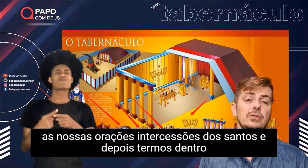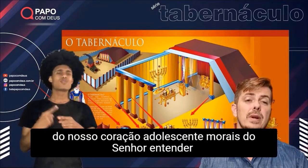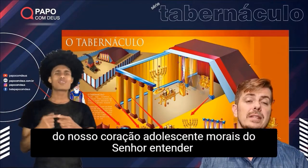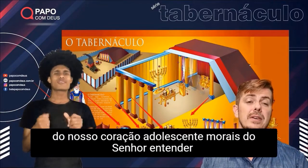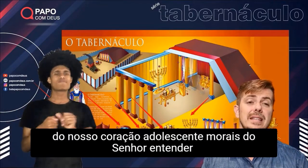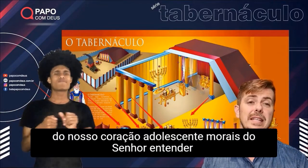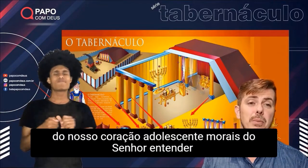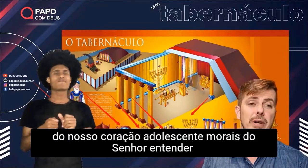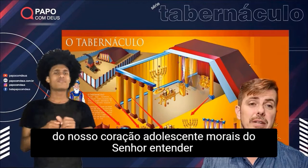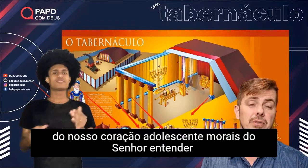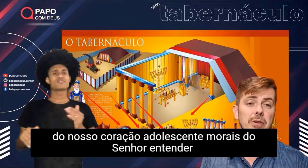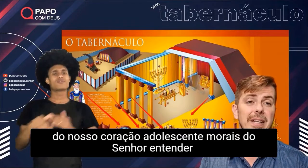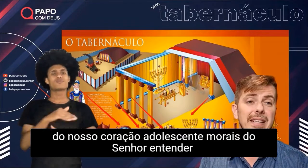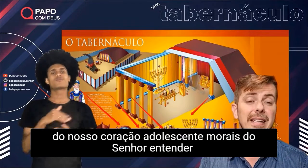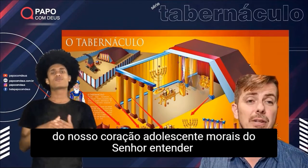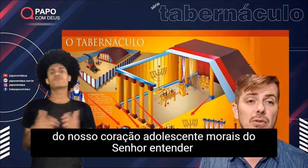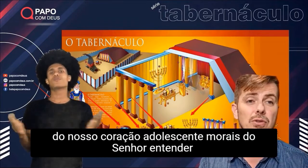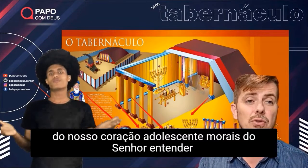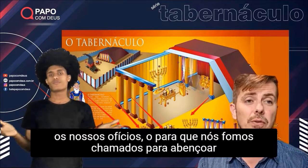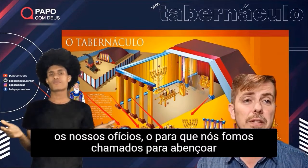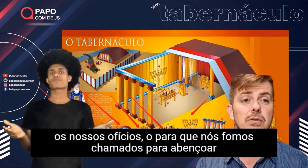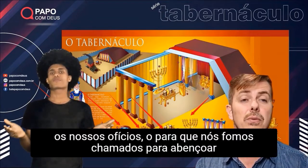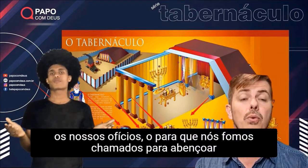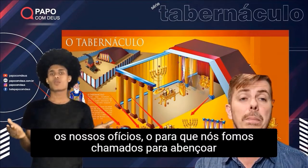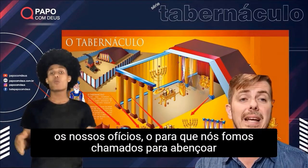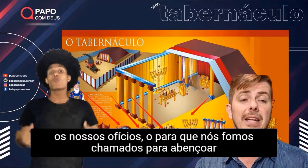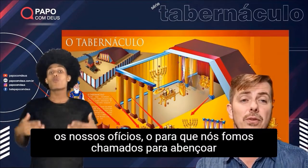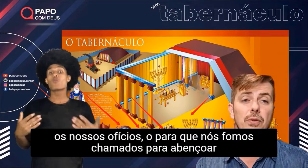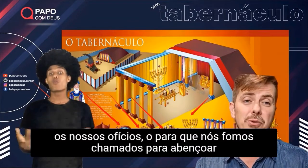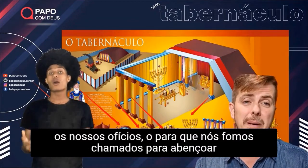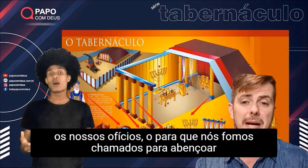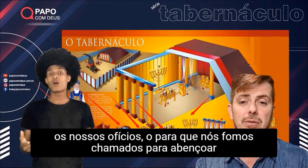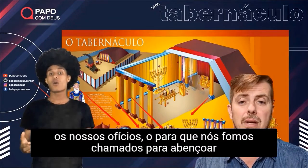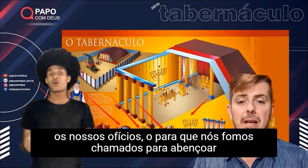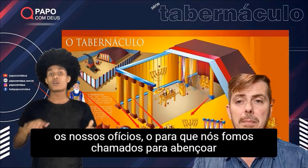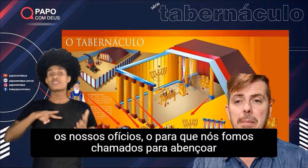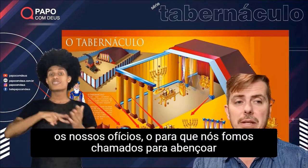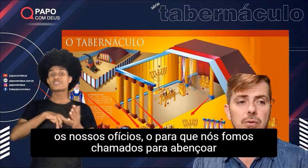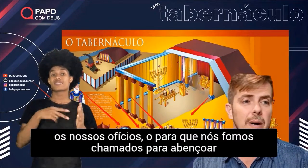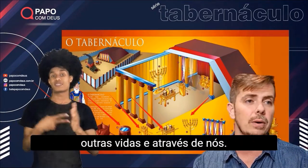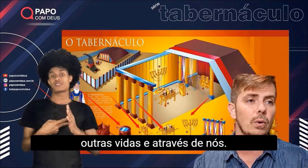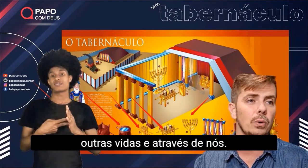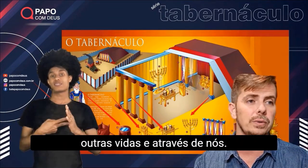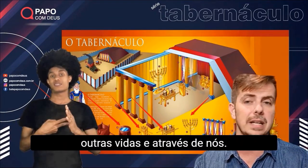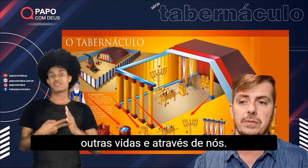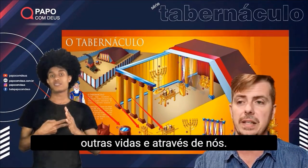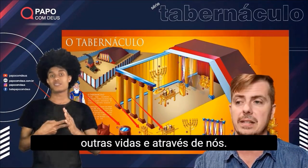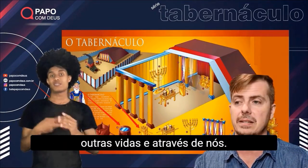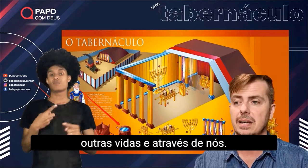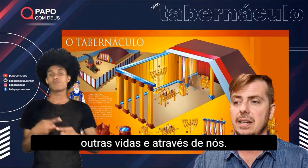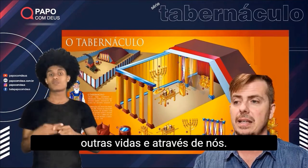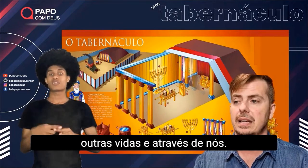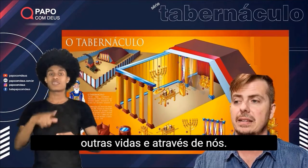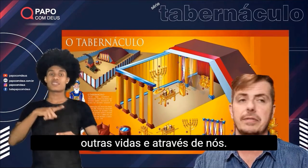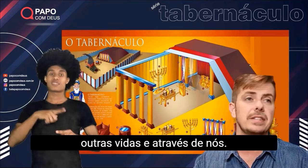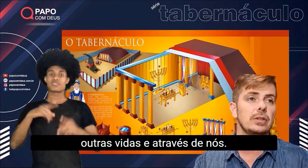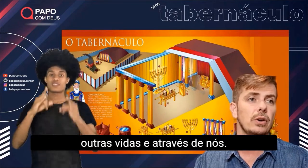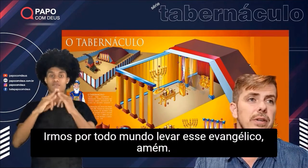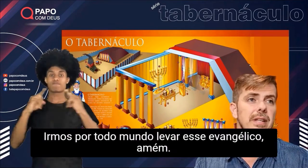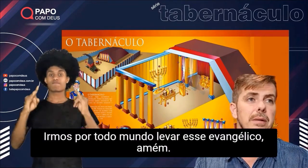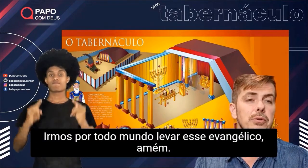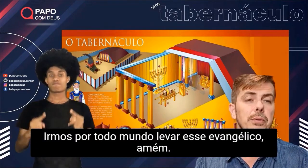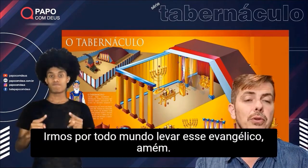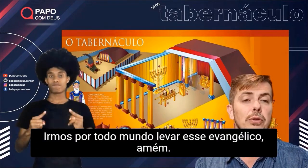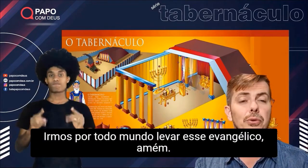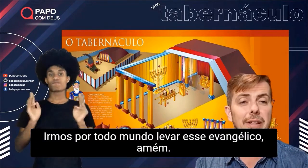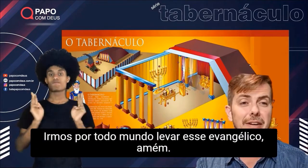dentro do nosso coração as leis morais do Senhor, entender os nossos ofícios, o para que nós fomos chamados, para abençoar outras vidas e através de